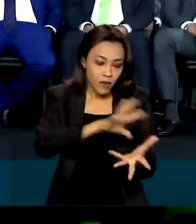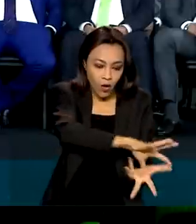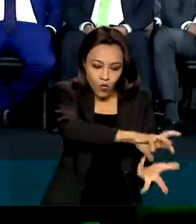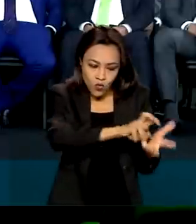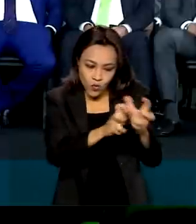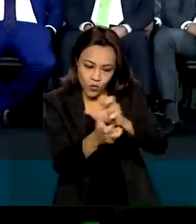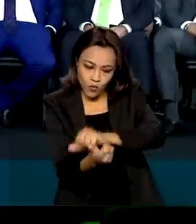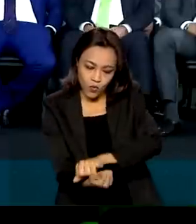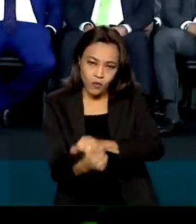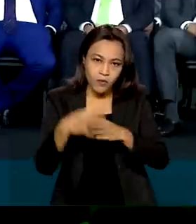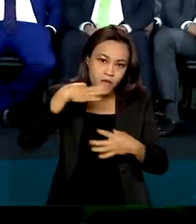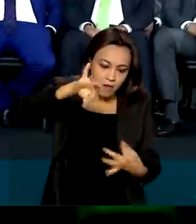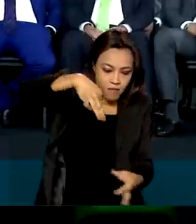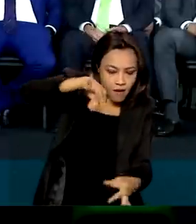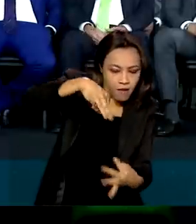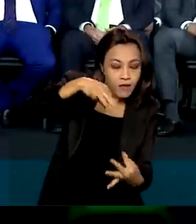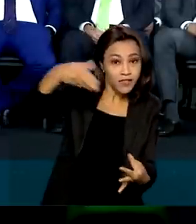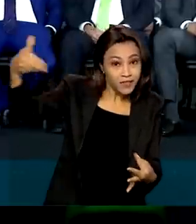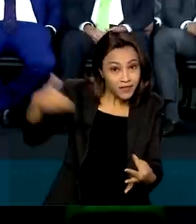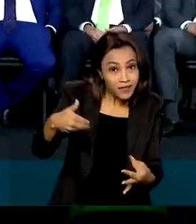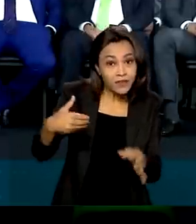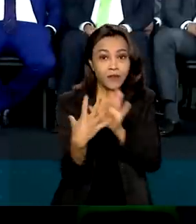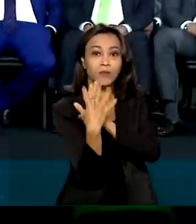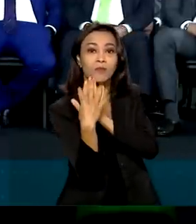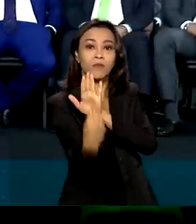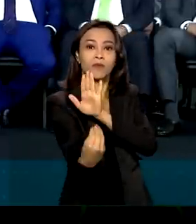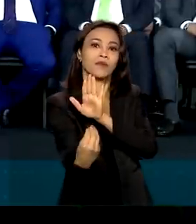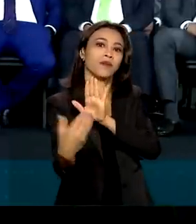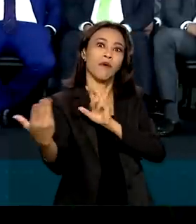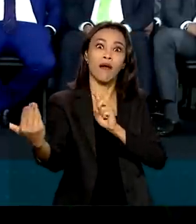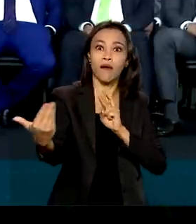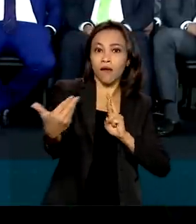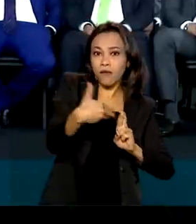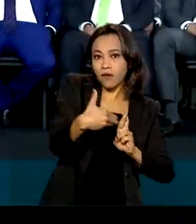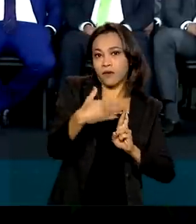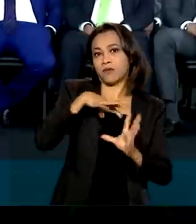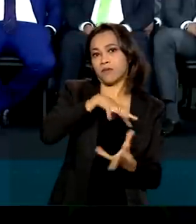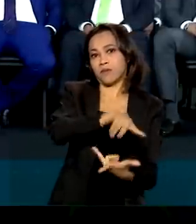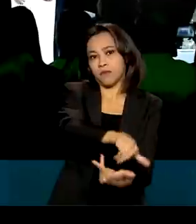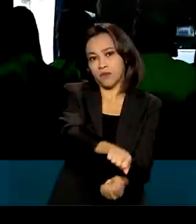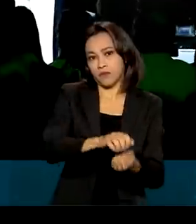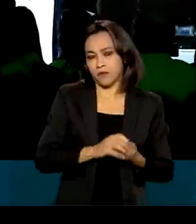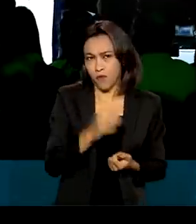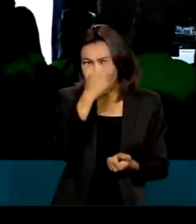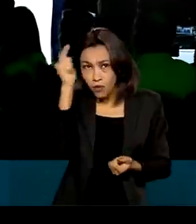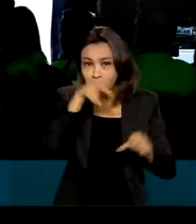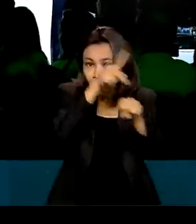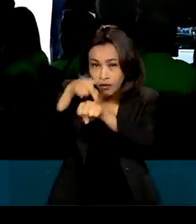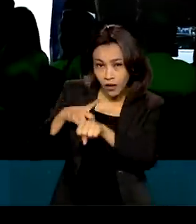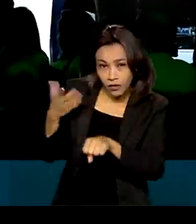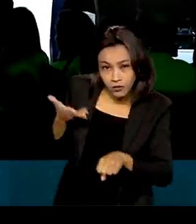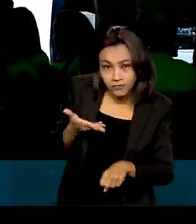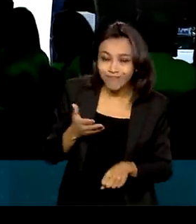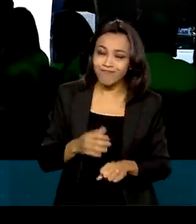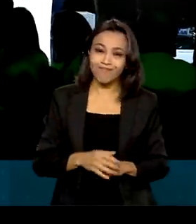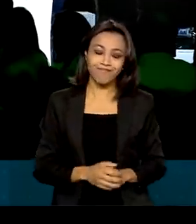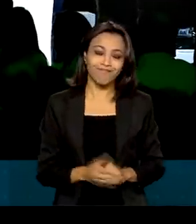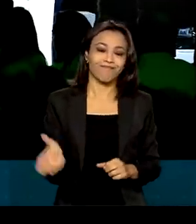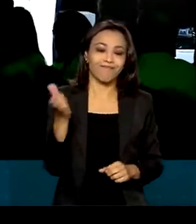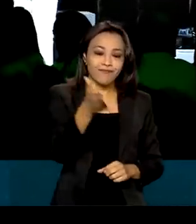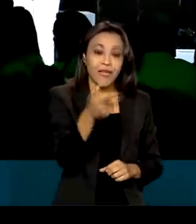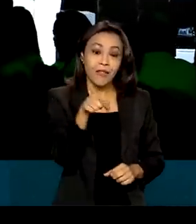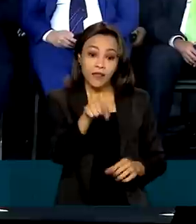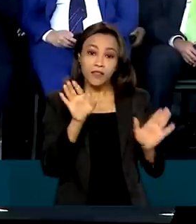reciclagem. Isso é um exemplo para o mundo. Nenhum outro país tem esse índice de reciclagem. Durante a abertura do Fórum Global